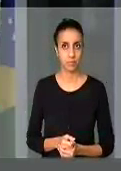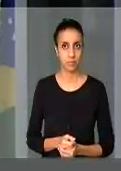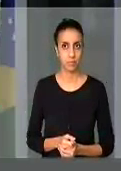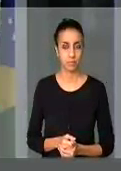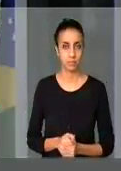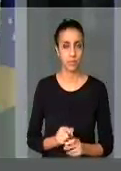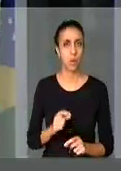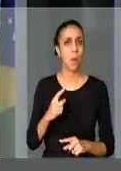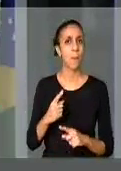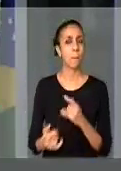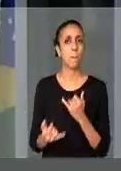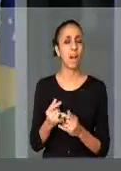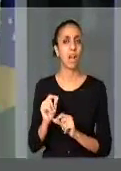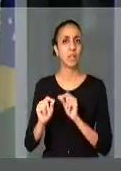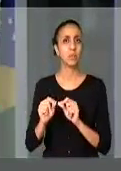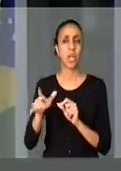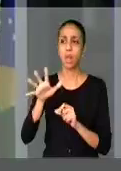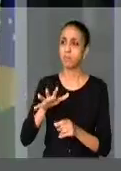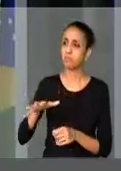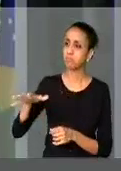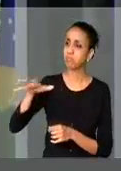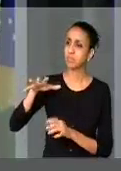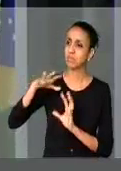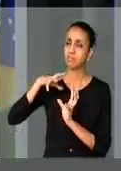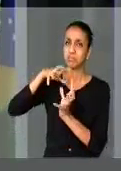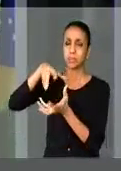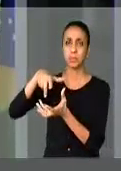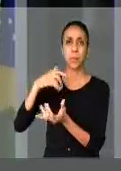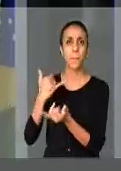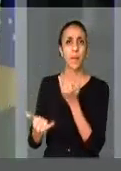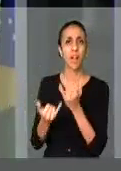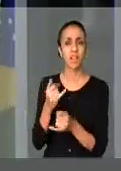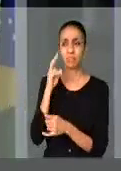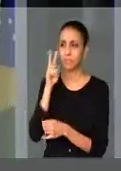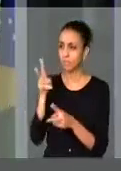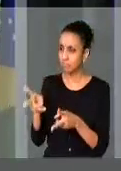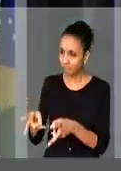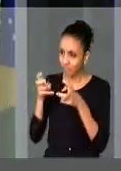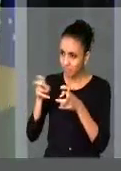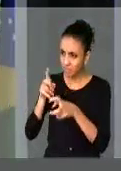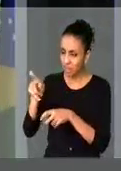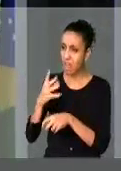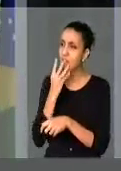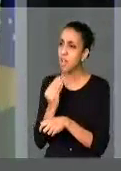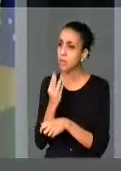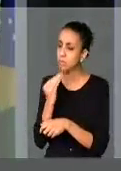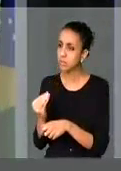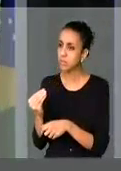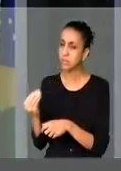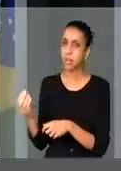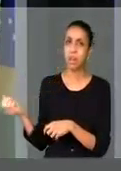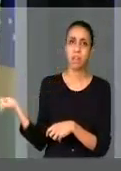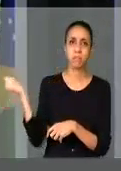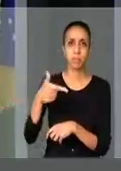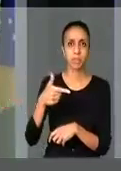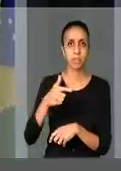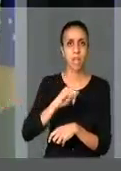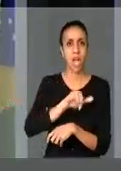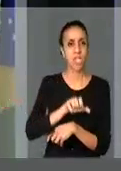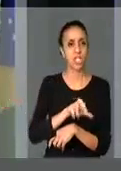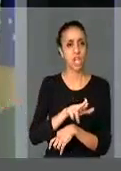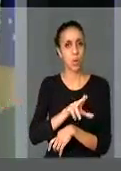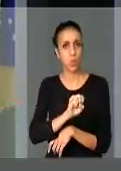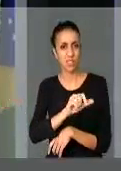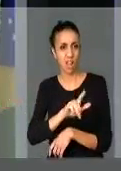polarização clara, deixar de reconhecer a soberania de Israel sobre Jerusalém foi um precedente